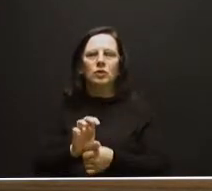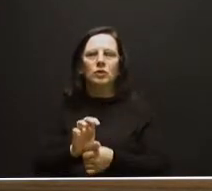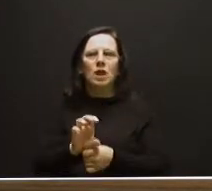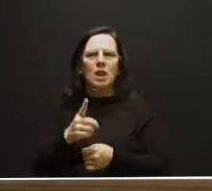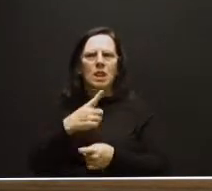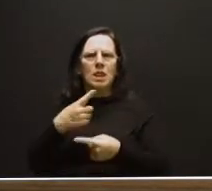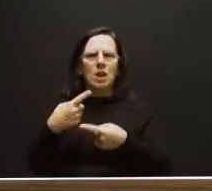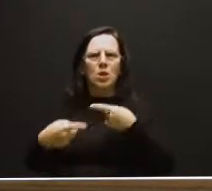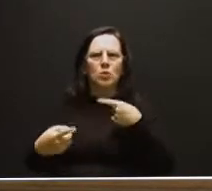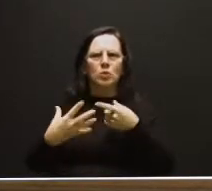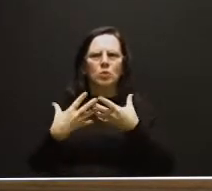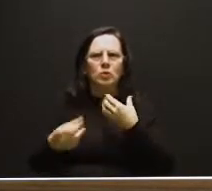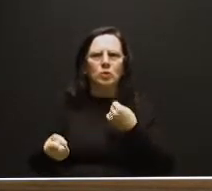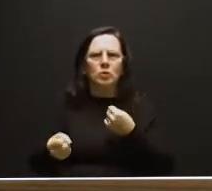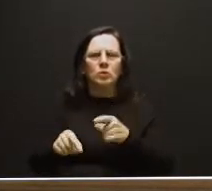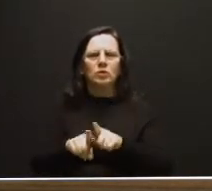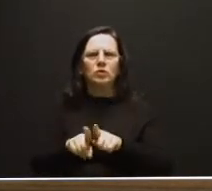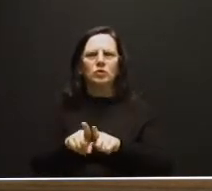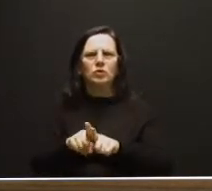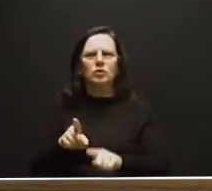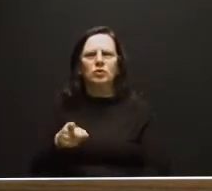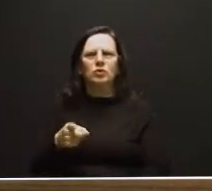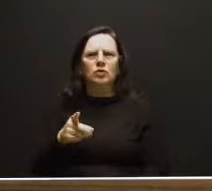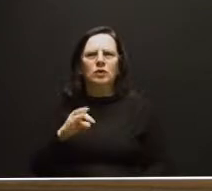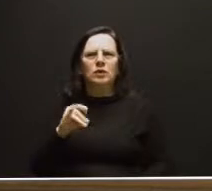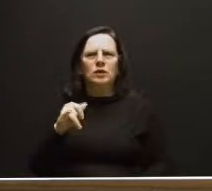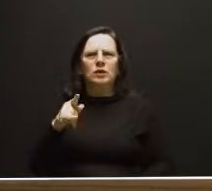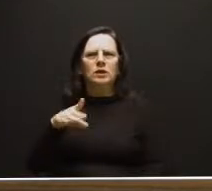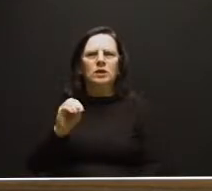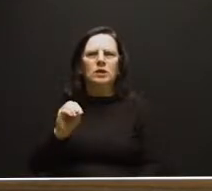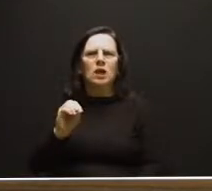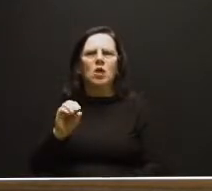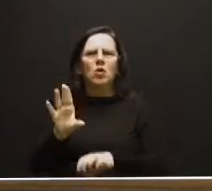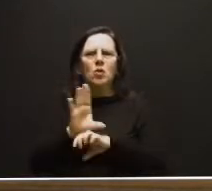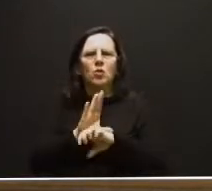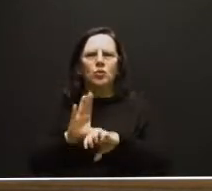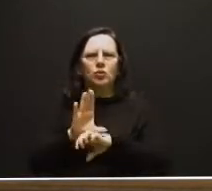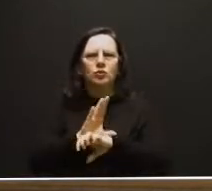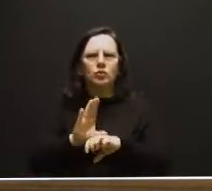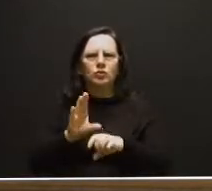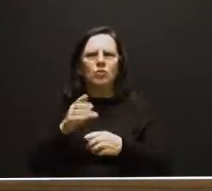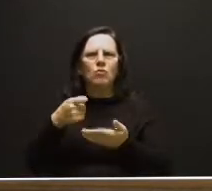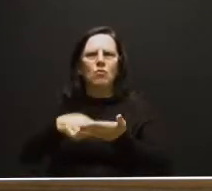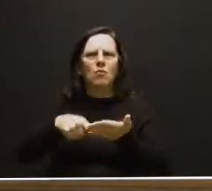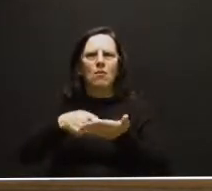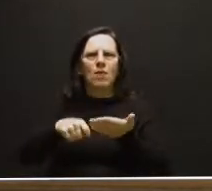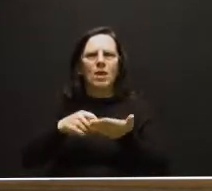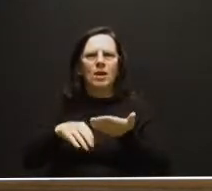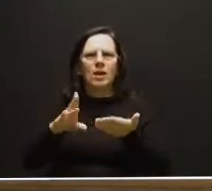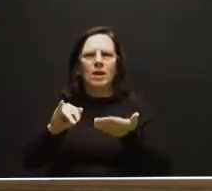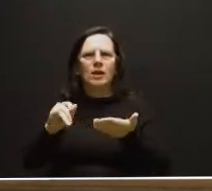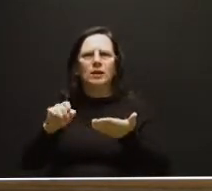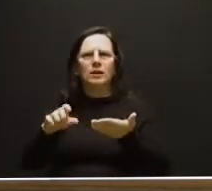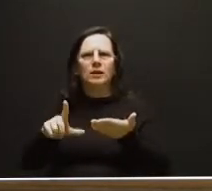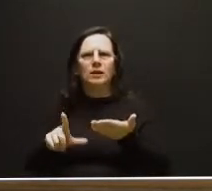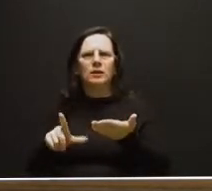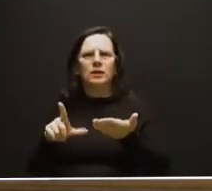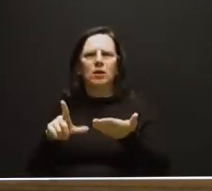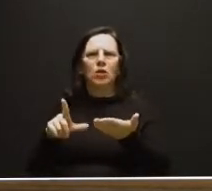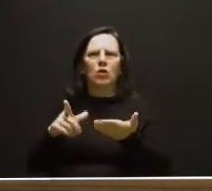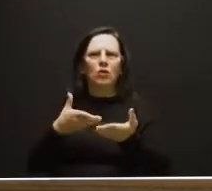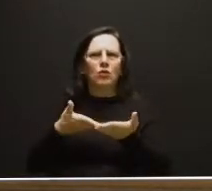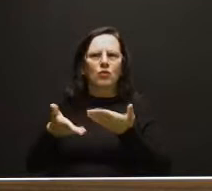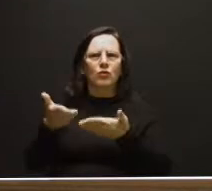permite assim interpretação ampliativa do citado dispositivo constitucional para abarcar matérias além daquelas relativas ao funcionamento